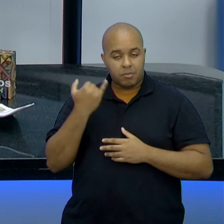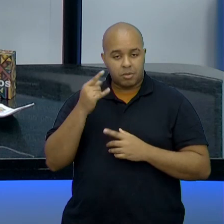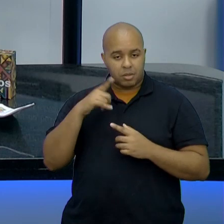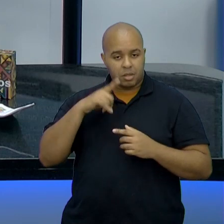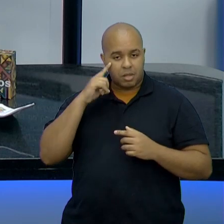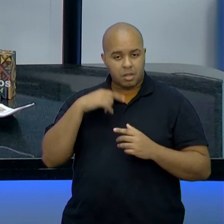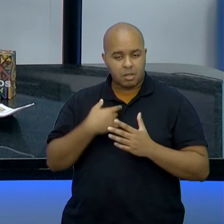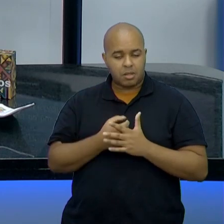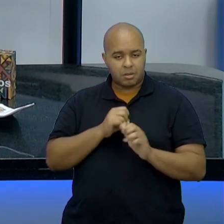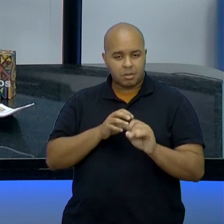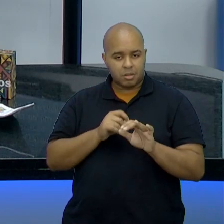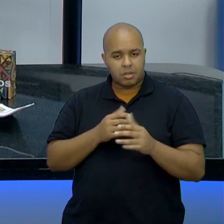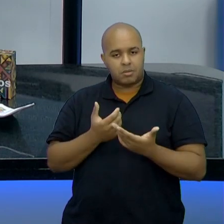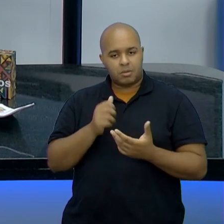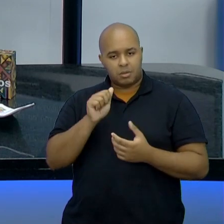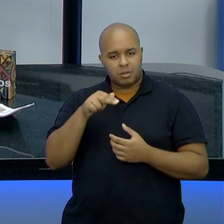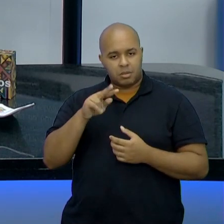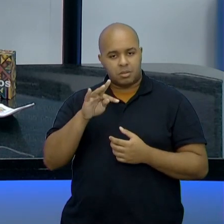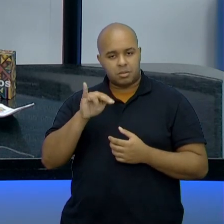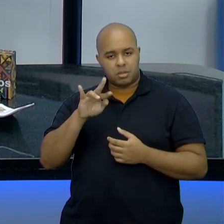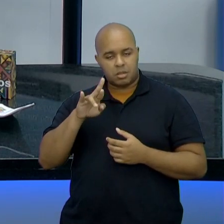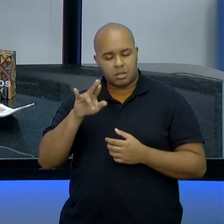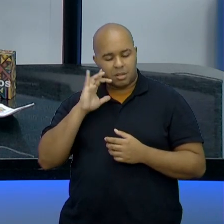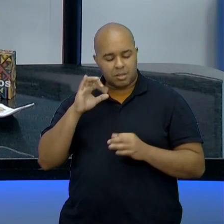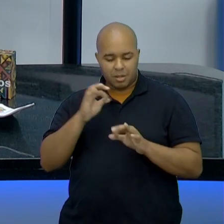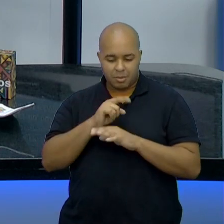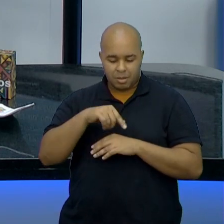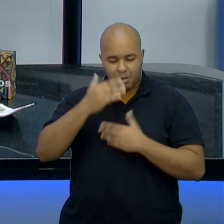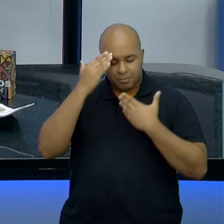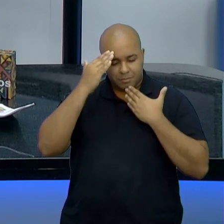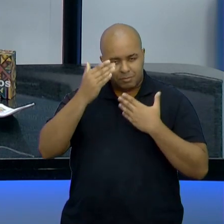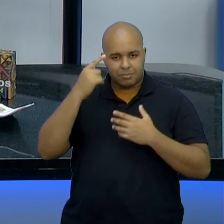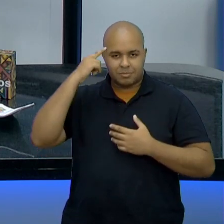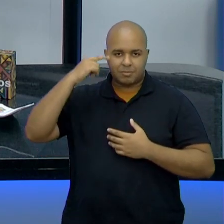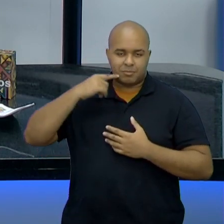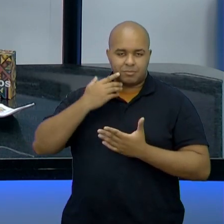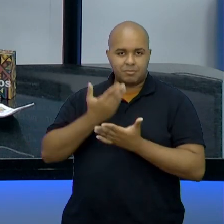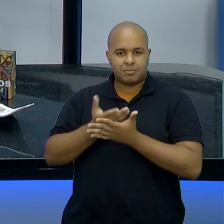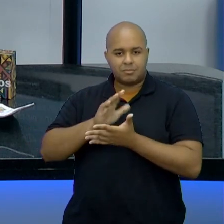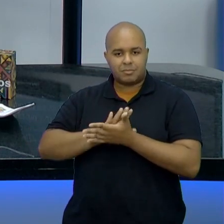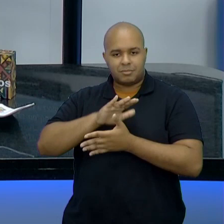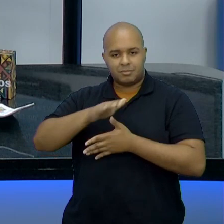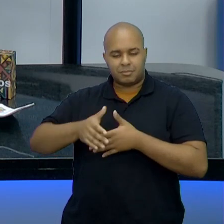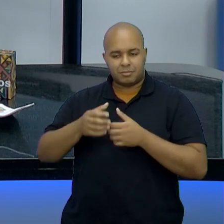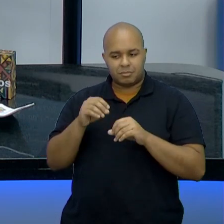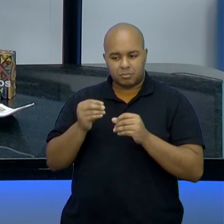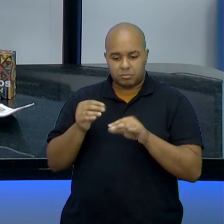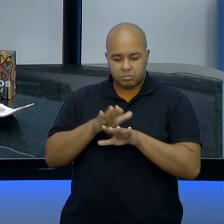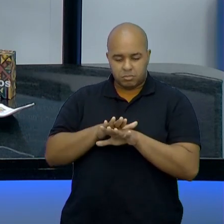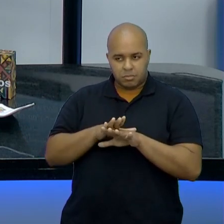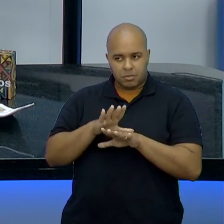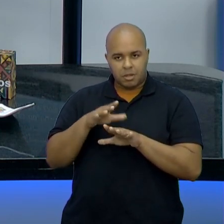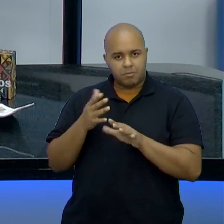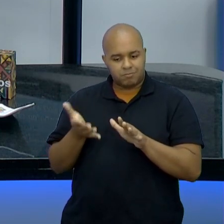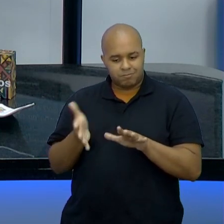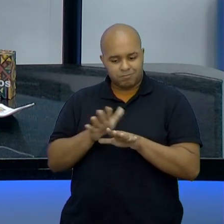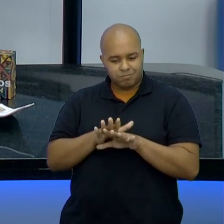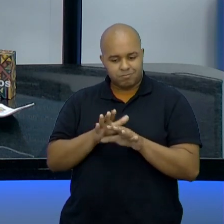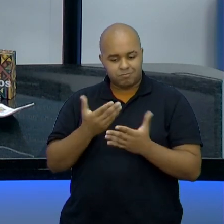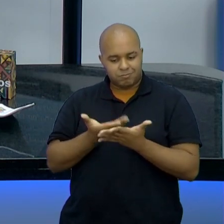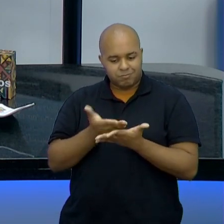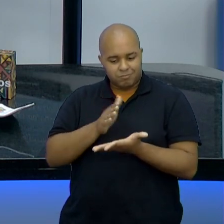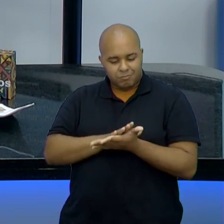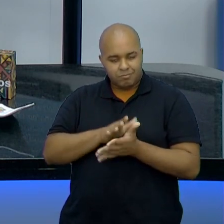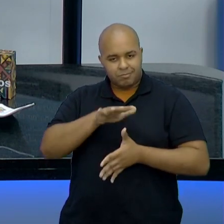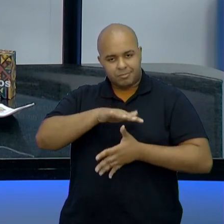fundamental da educação antirracista. Nós vamos ficando por aqui, agradecer ao Marco que transformou nossa voz, traduziu nossa voz